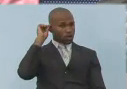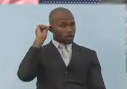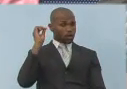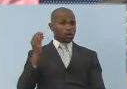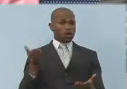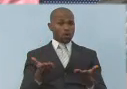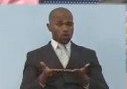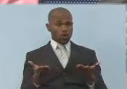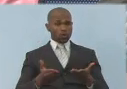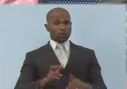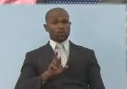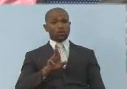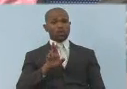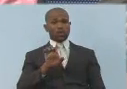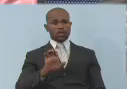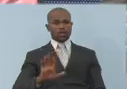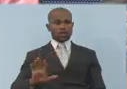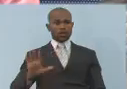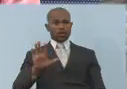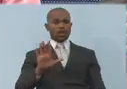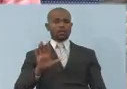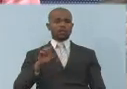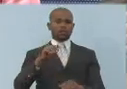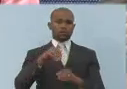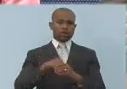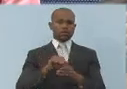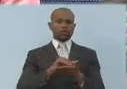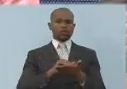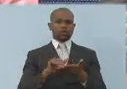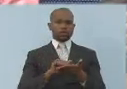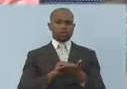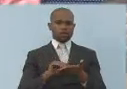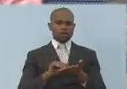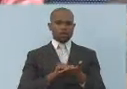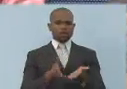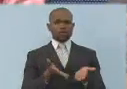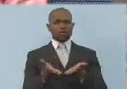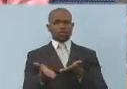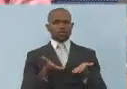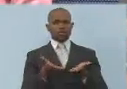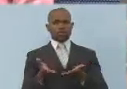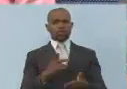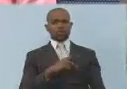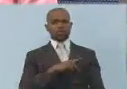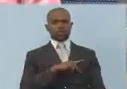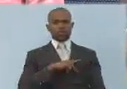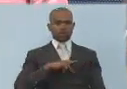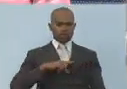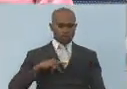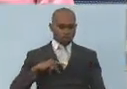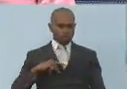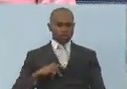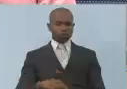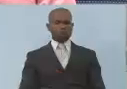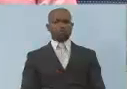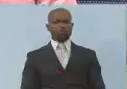regionais estão vinculadas à Secretaria de Serviços Públicos. Tá?